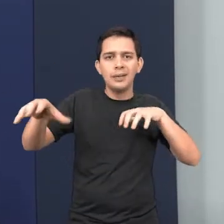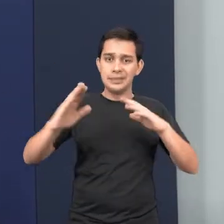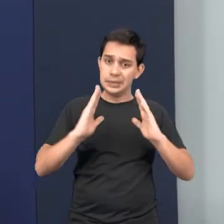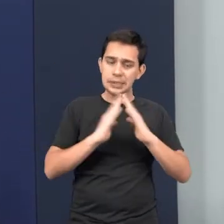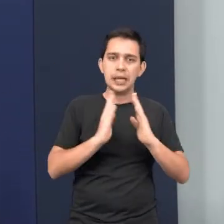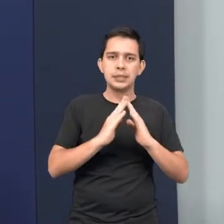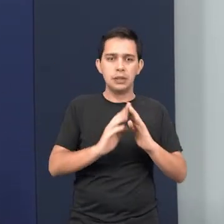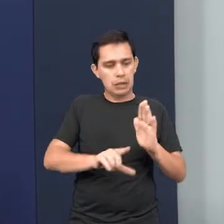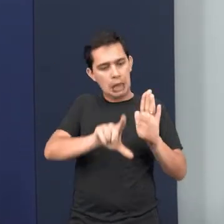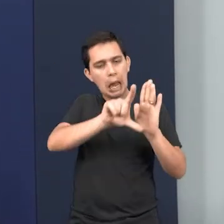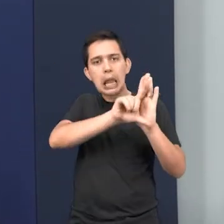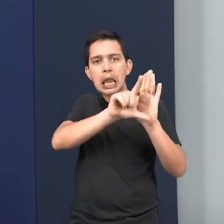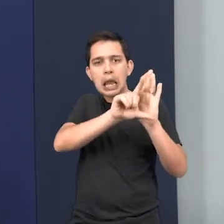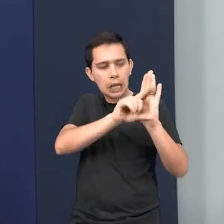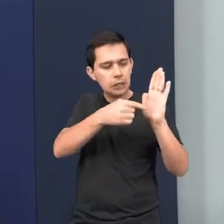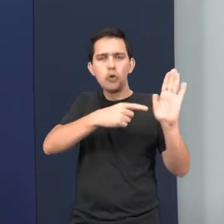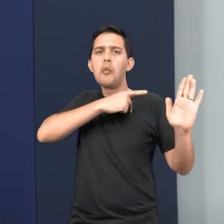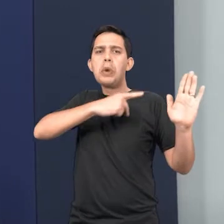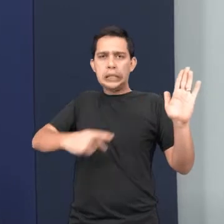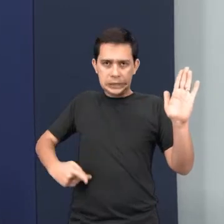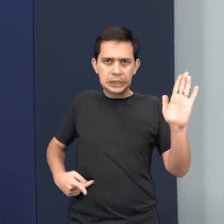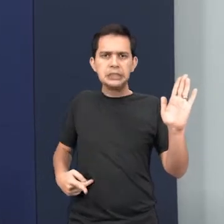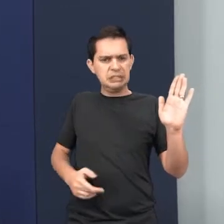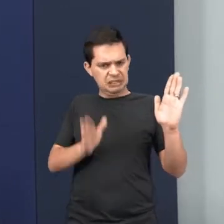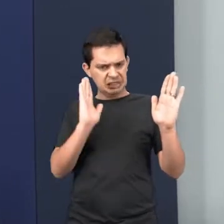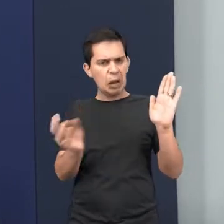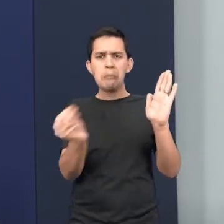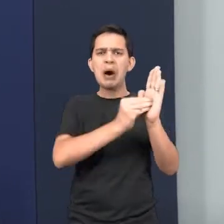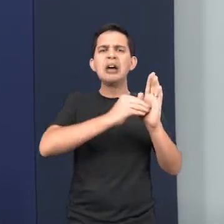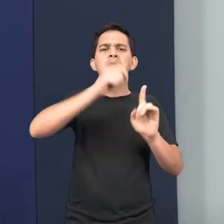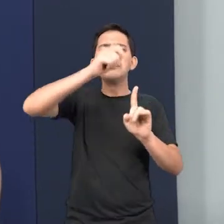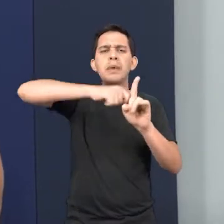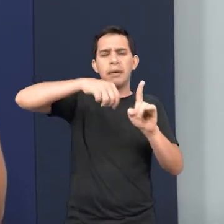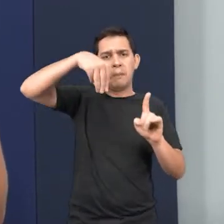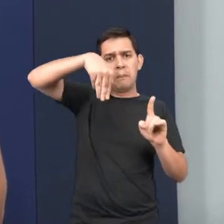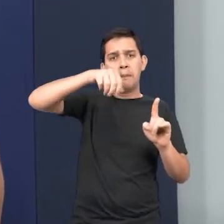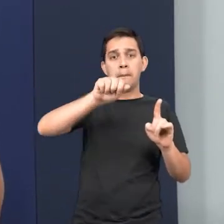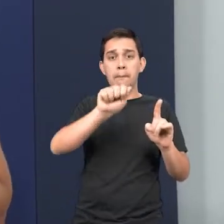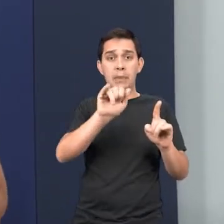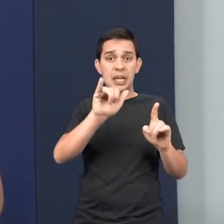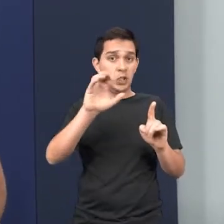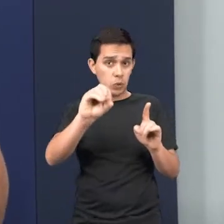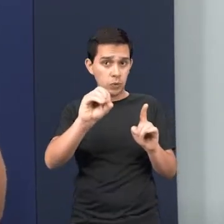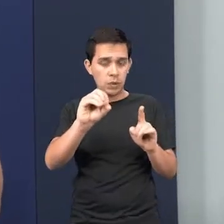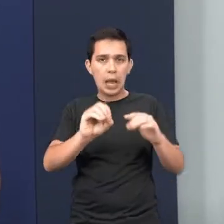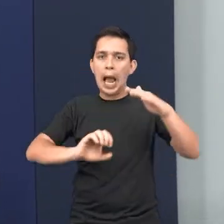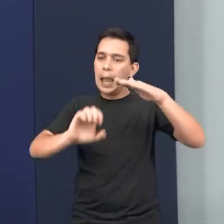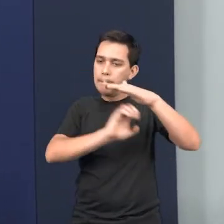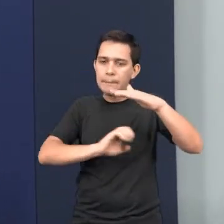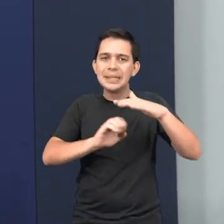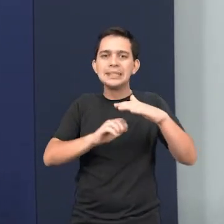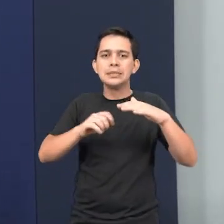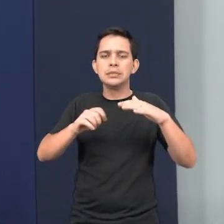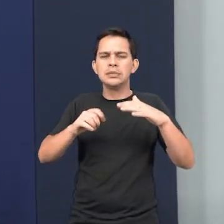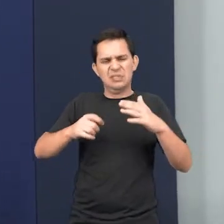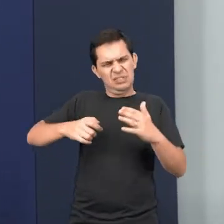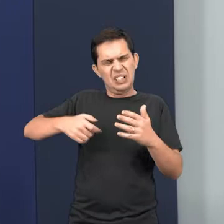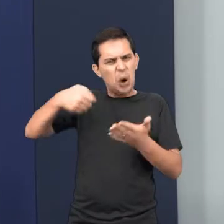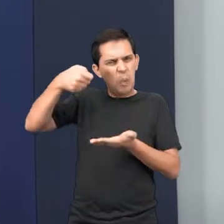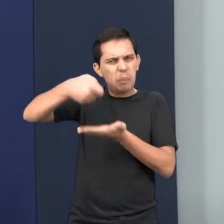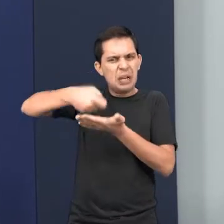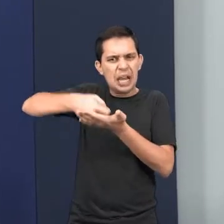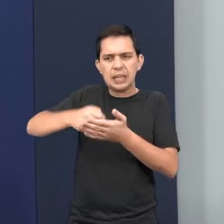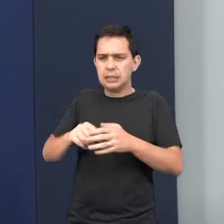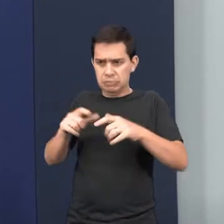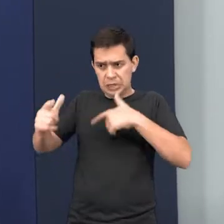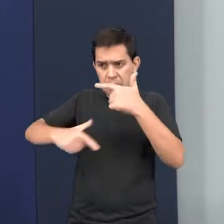foi garantido por lei sancionada pelo presidente da República em maio. A empresa é obrigada a manter a gestante